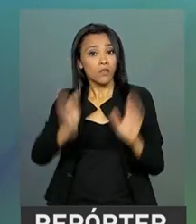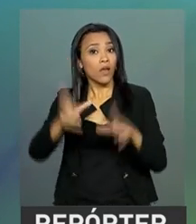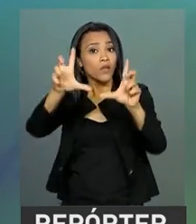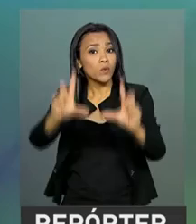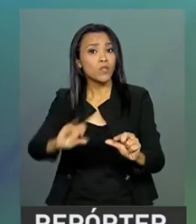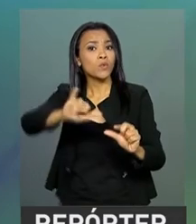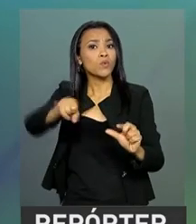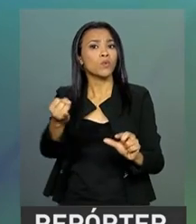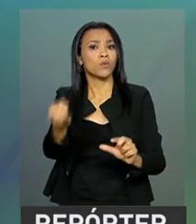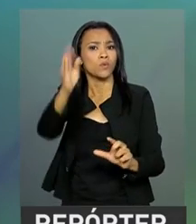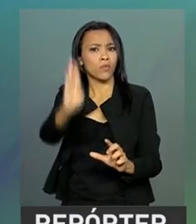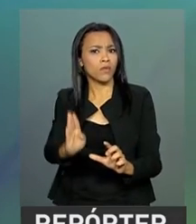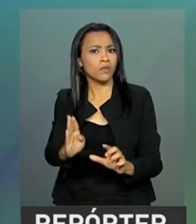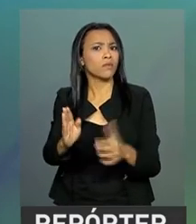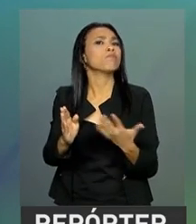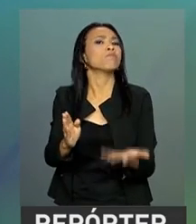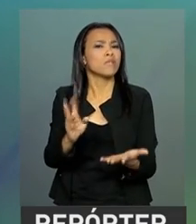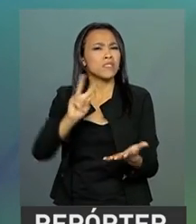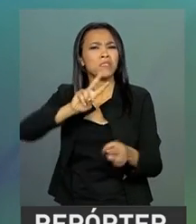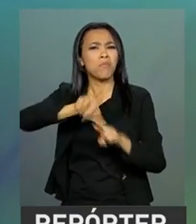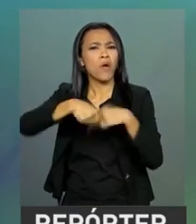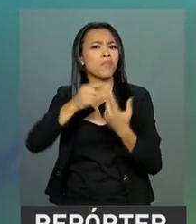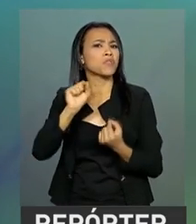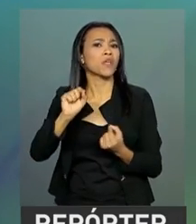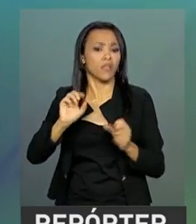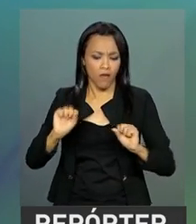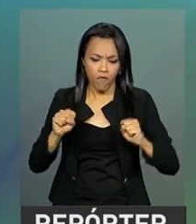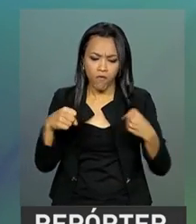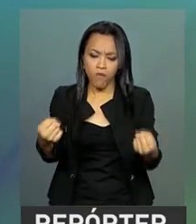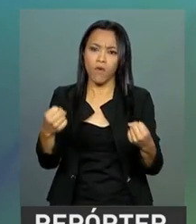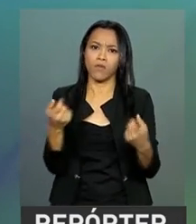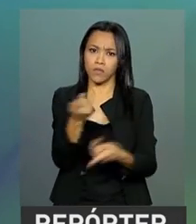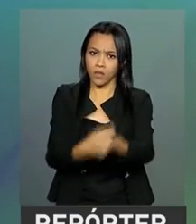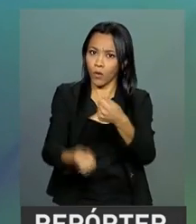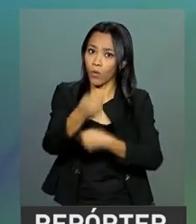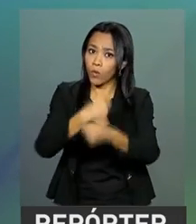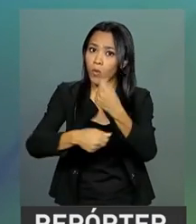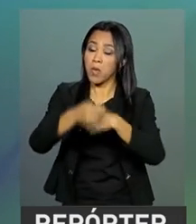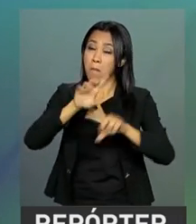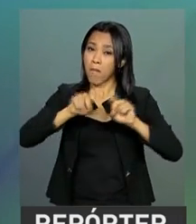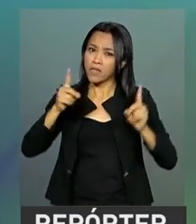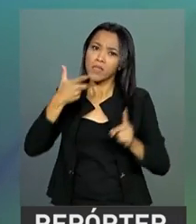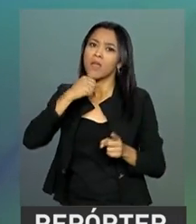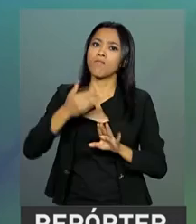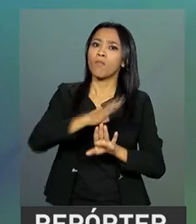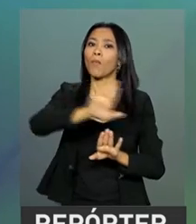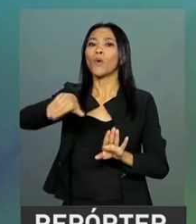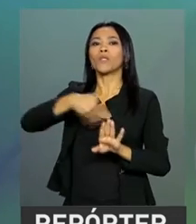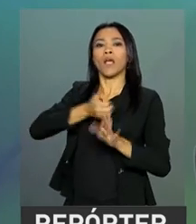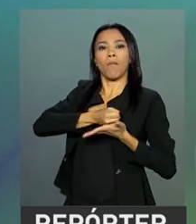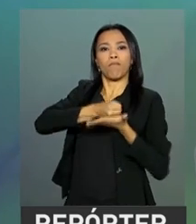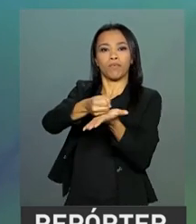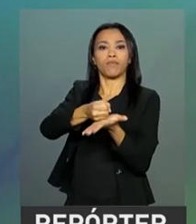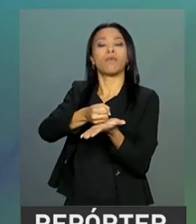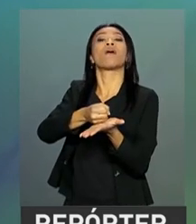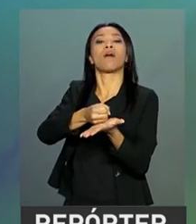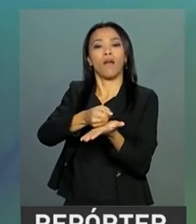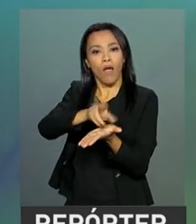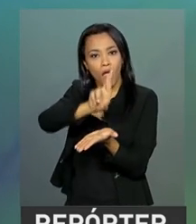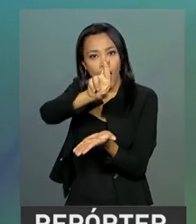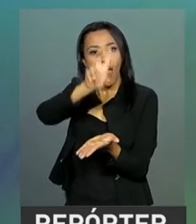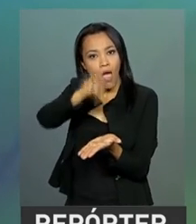país, tudo isso deriva da força da economia. Mas a força motriz da economia é precisamente